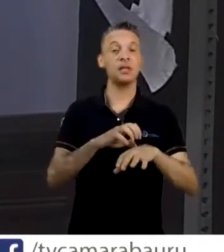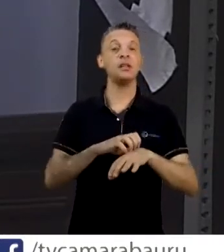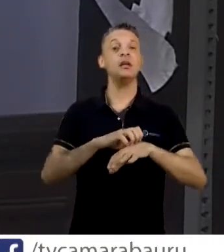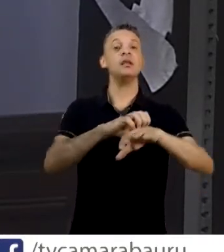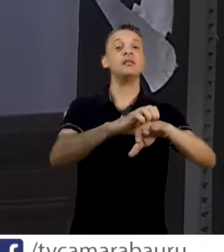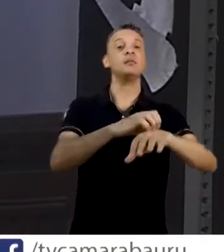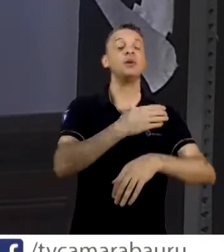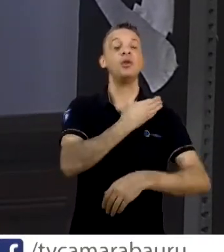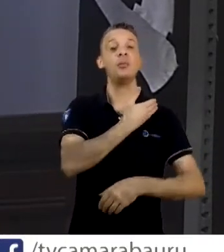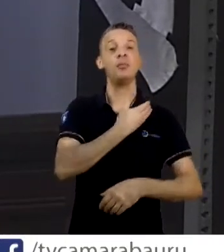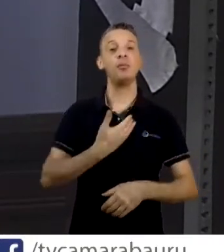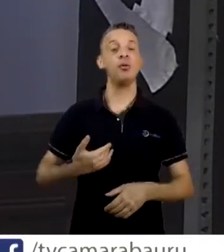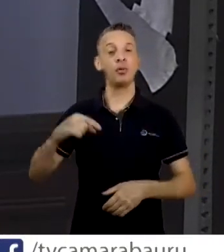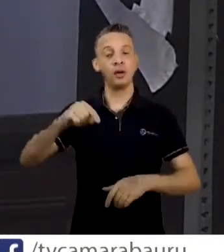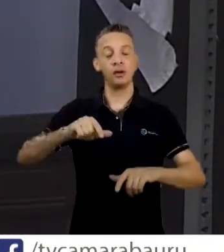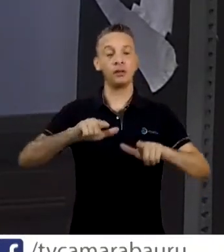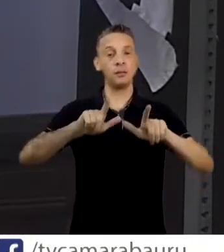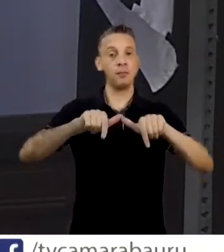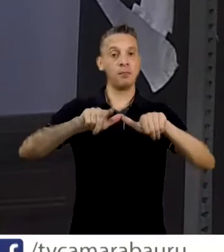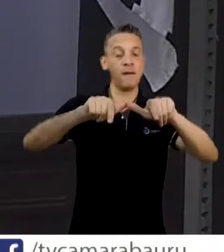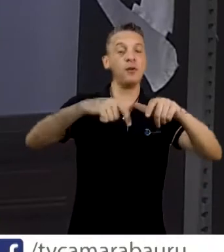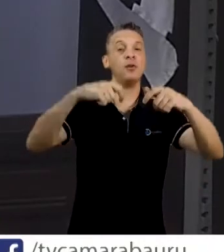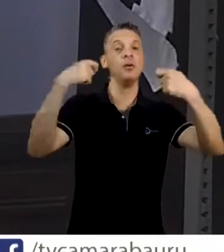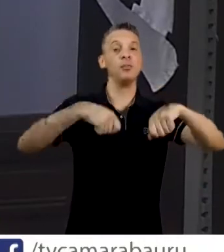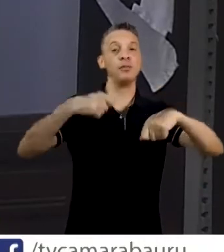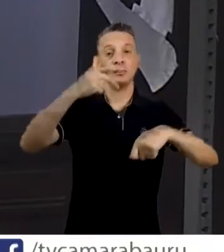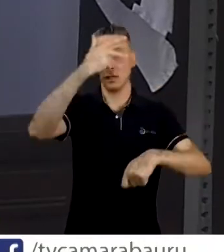cidade de Bauru precisaria de ter o cobrador.